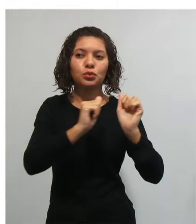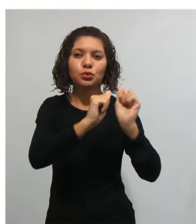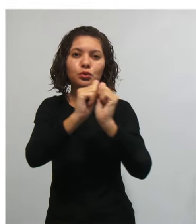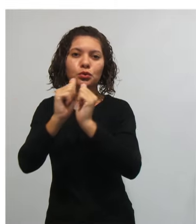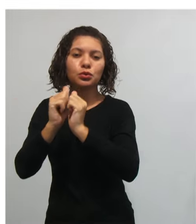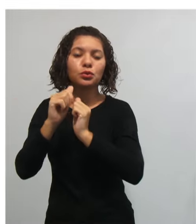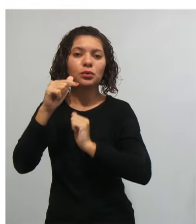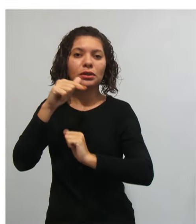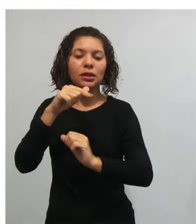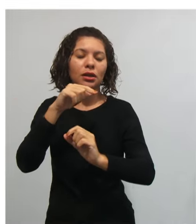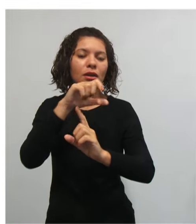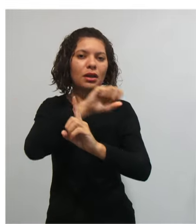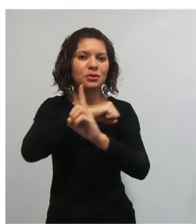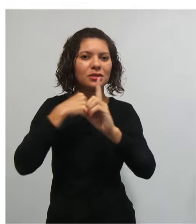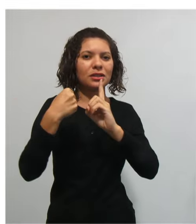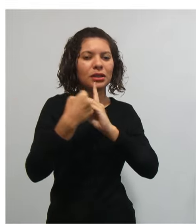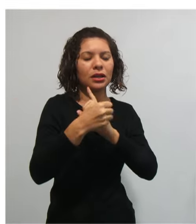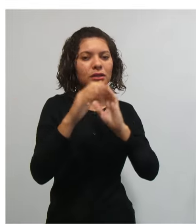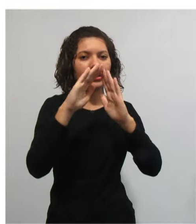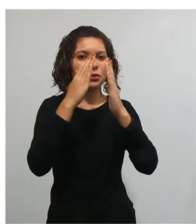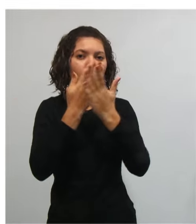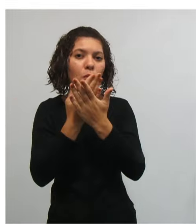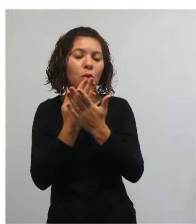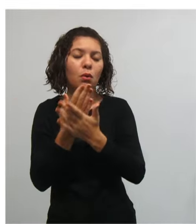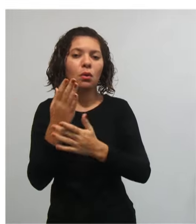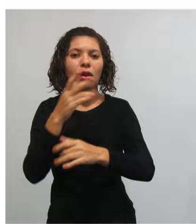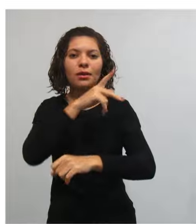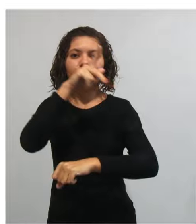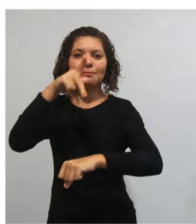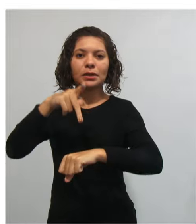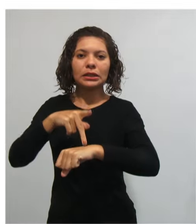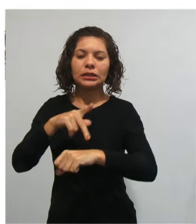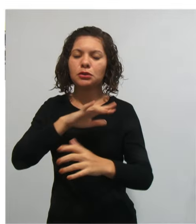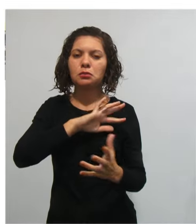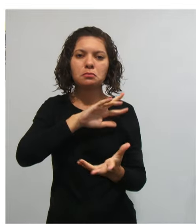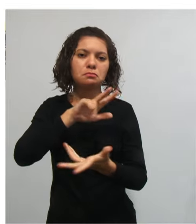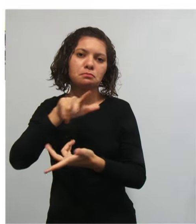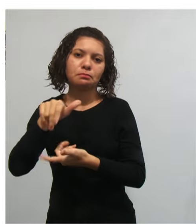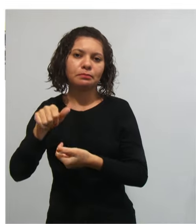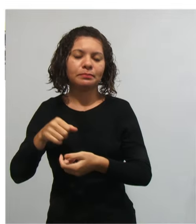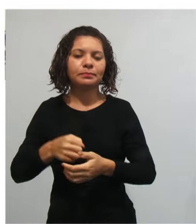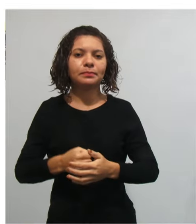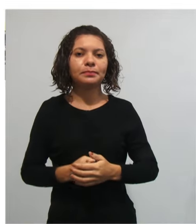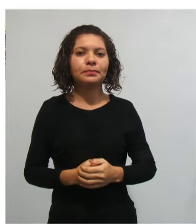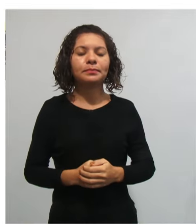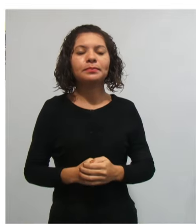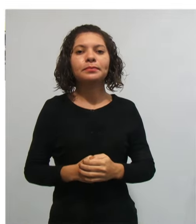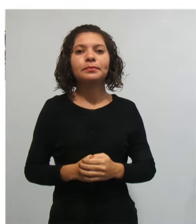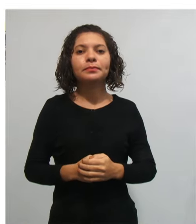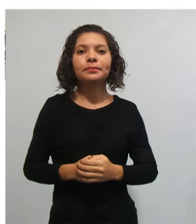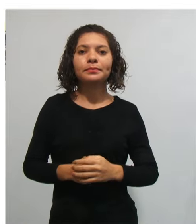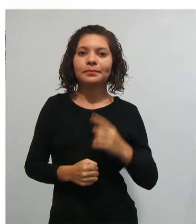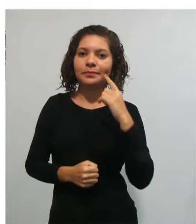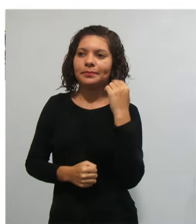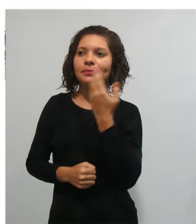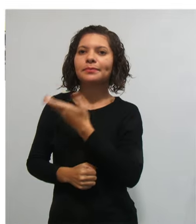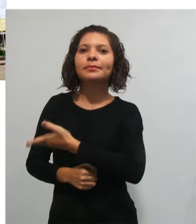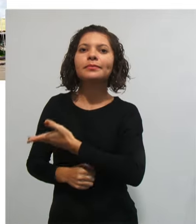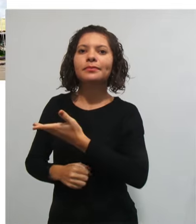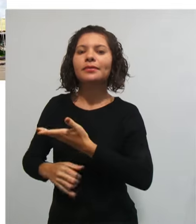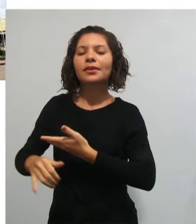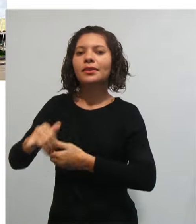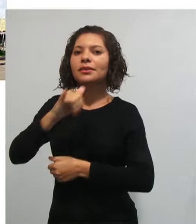precisam estar eh ligadas aos contextos sociais dos alunos da escola do país e do mundo em que ele